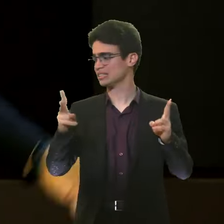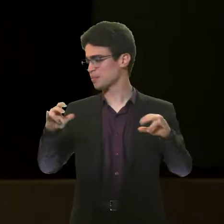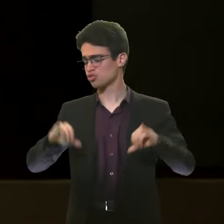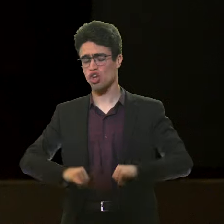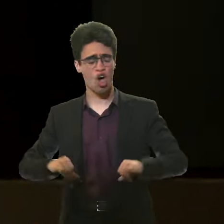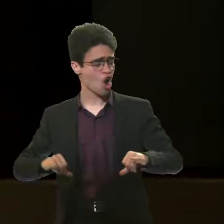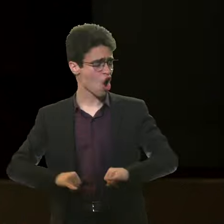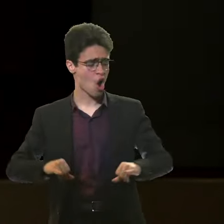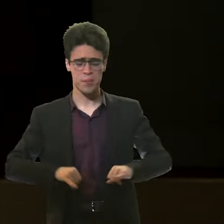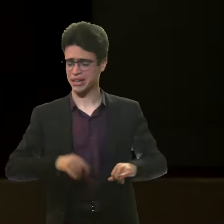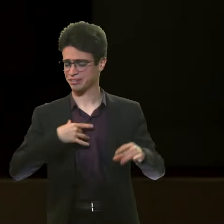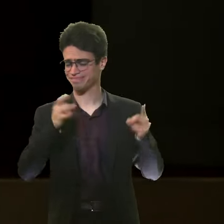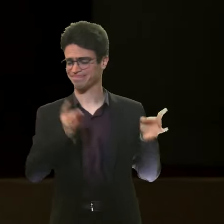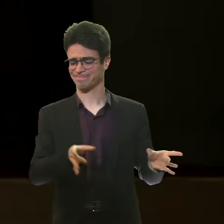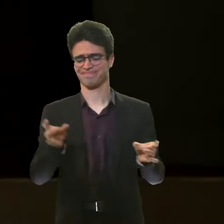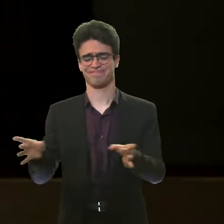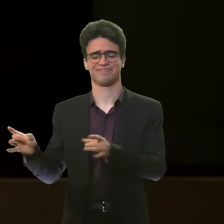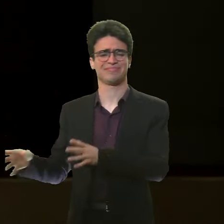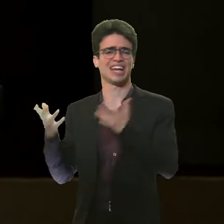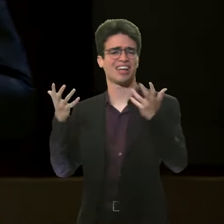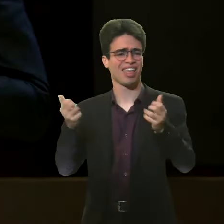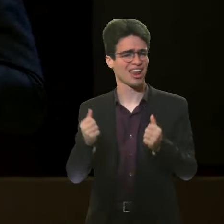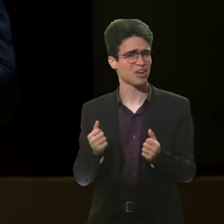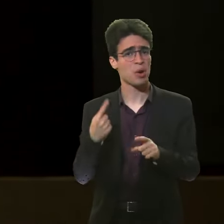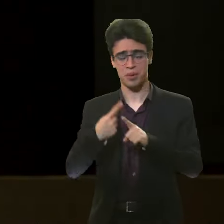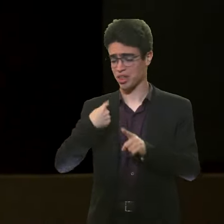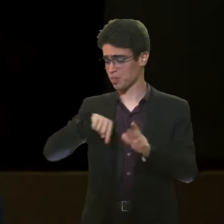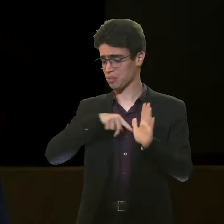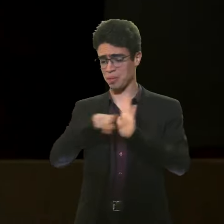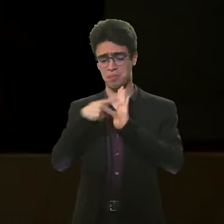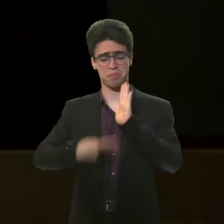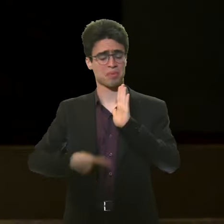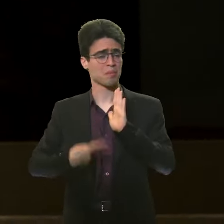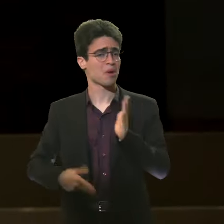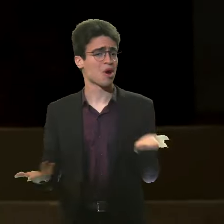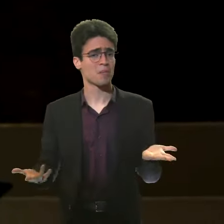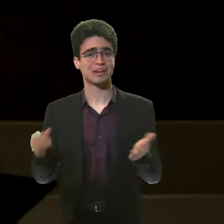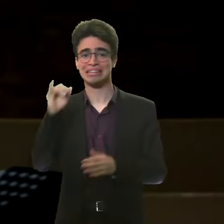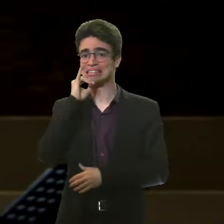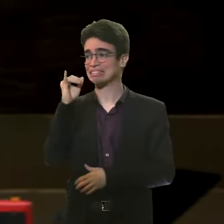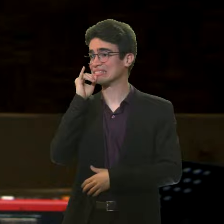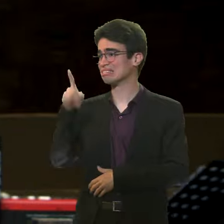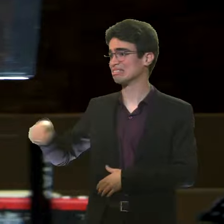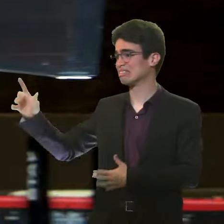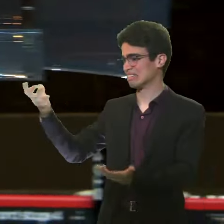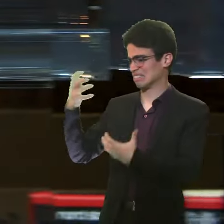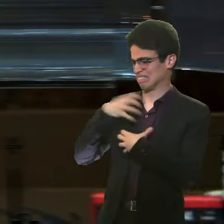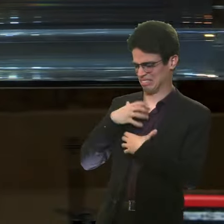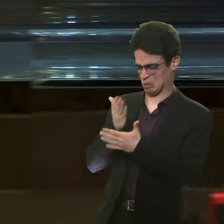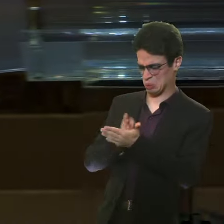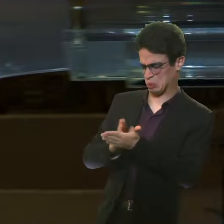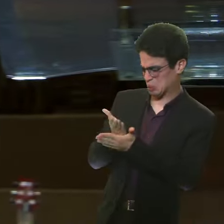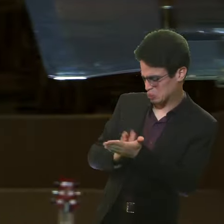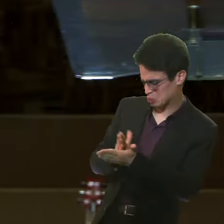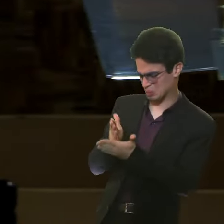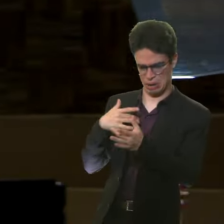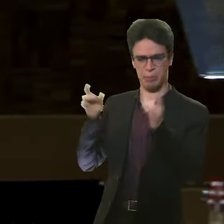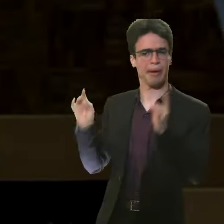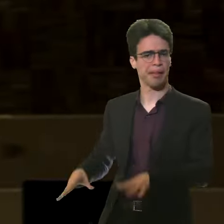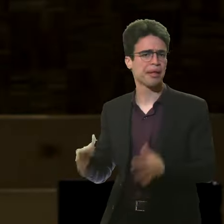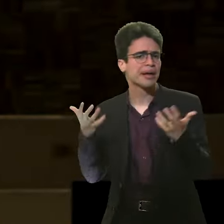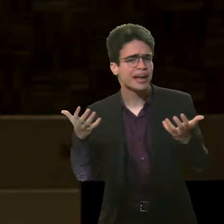do desconforto. Faz parte da nossa natureza fugir daquilo que nos deixa desconfortáveis, que nos machuca,